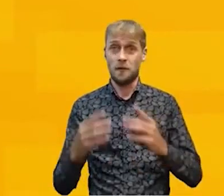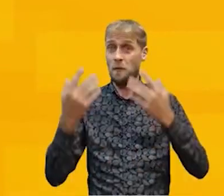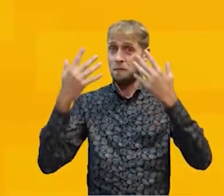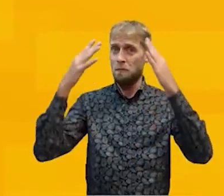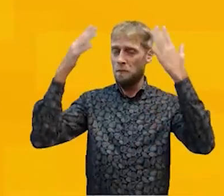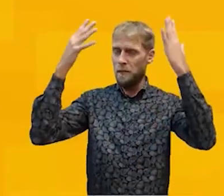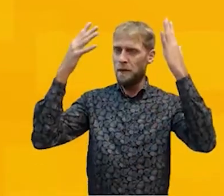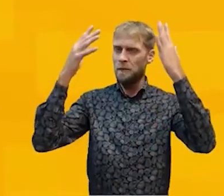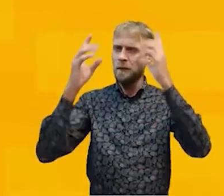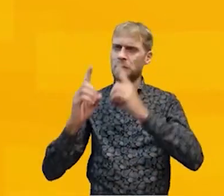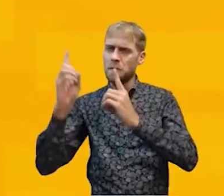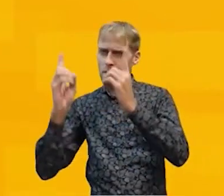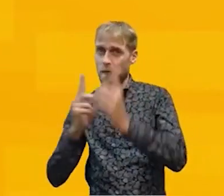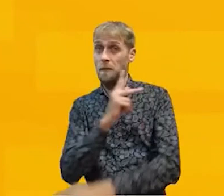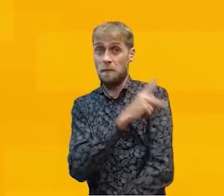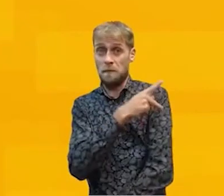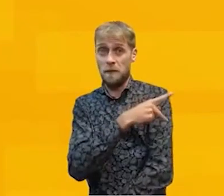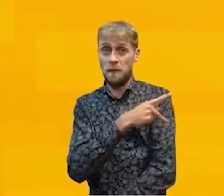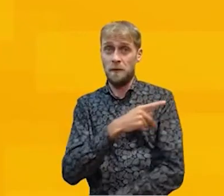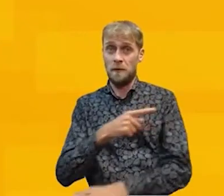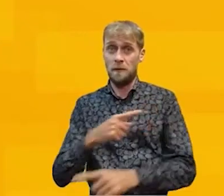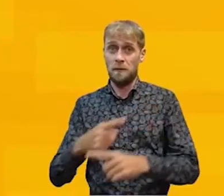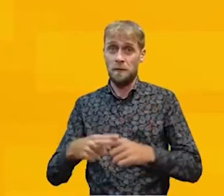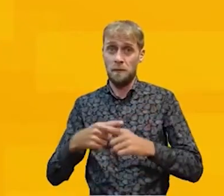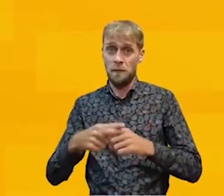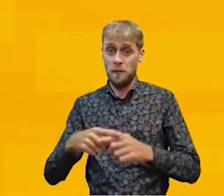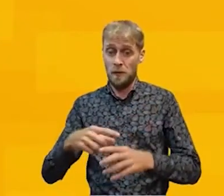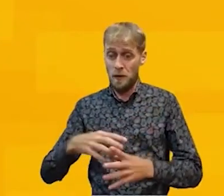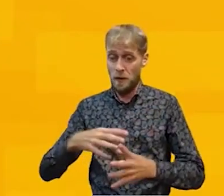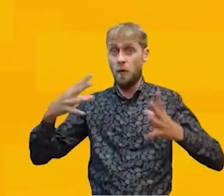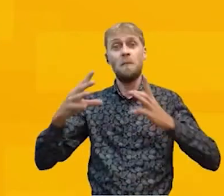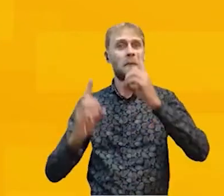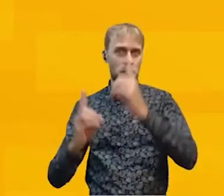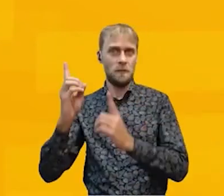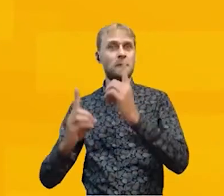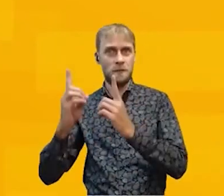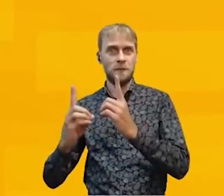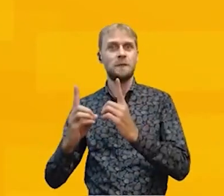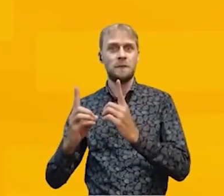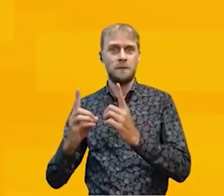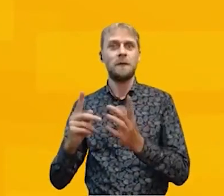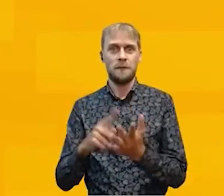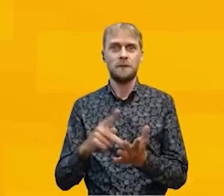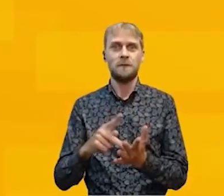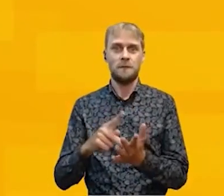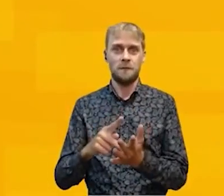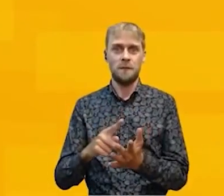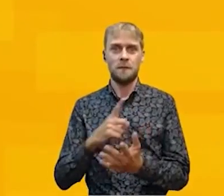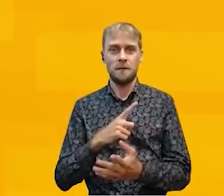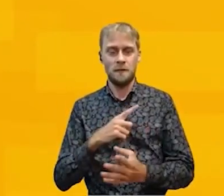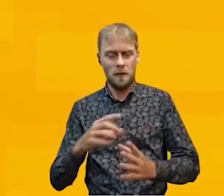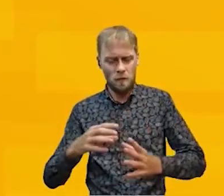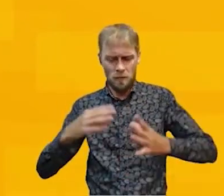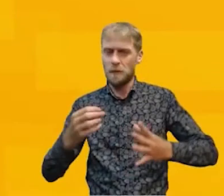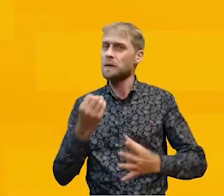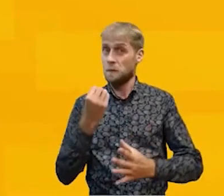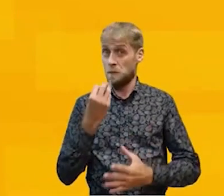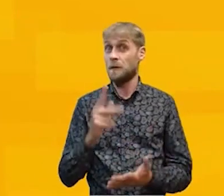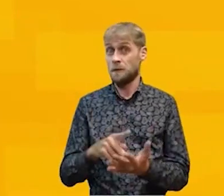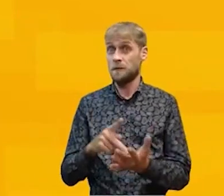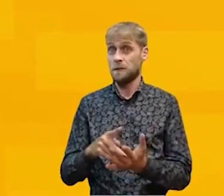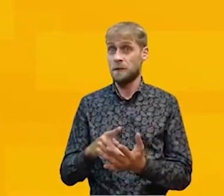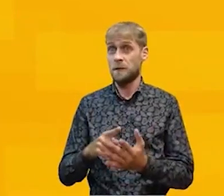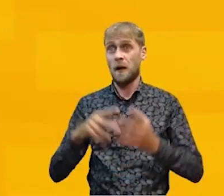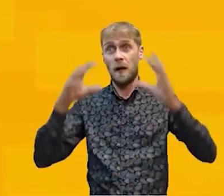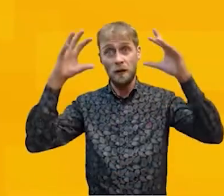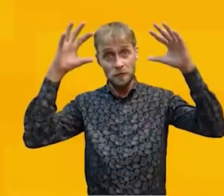aos produtores do Piauí, né? Pelo crescimento da safra esse ano, né? O aumento da produtividade. Nós temos um acréscimo muito bom esse ano. As